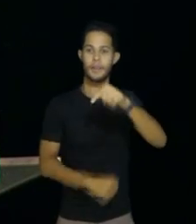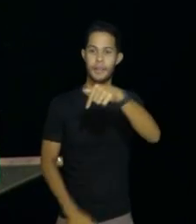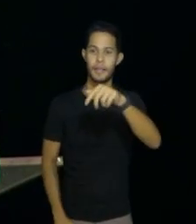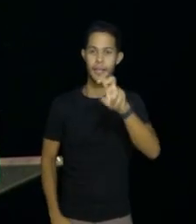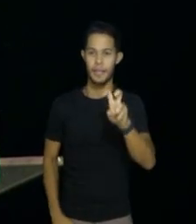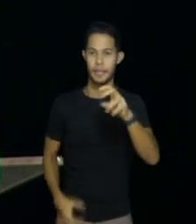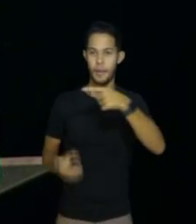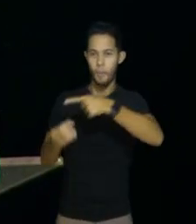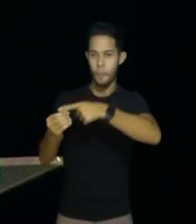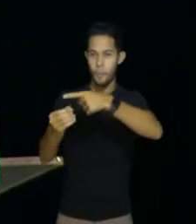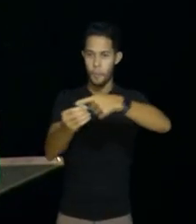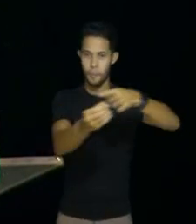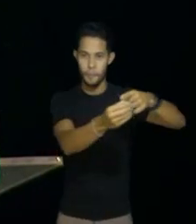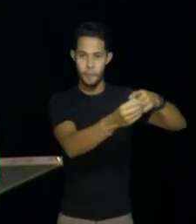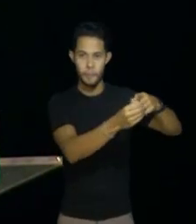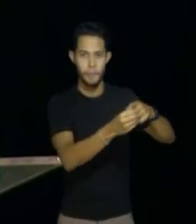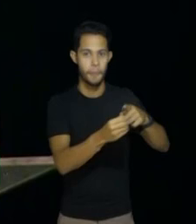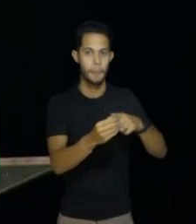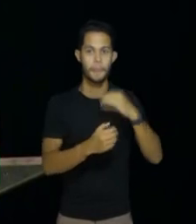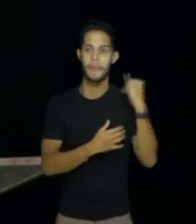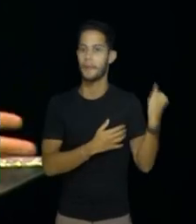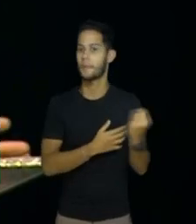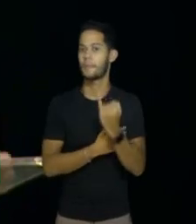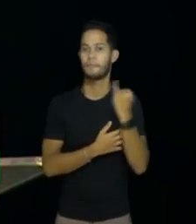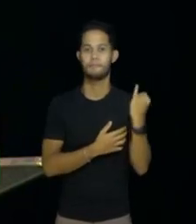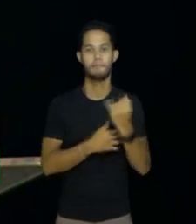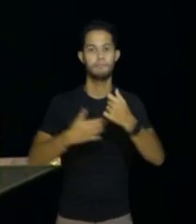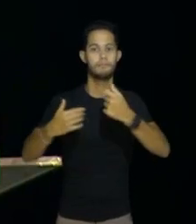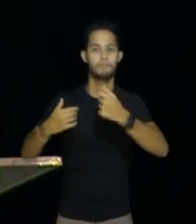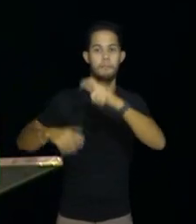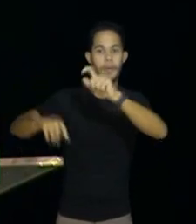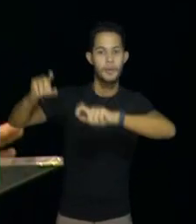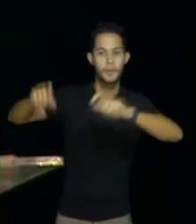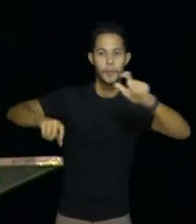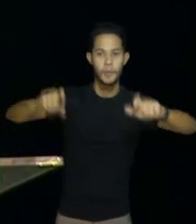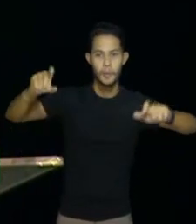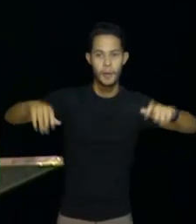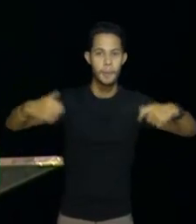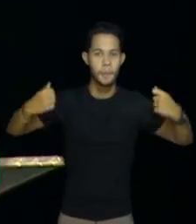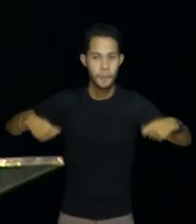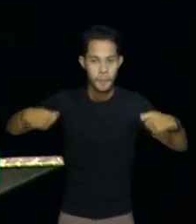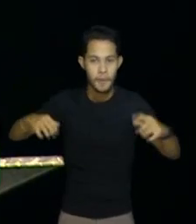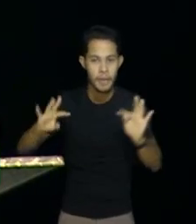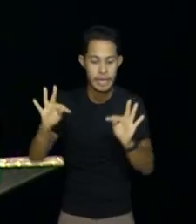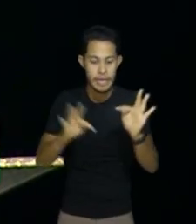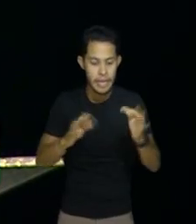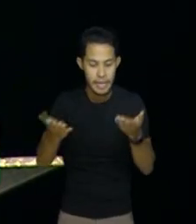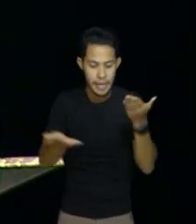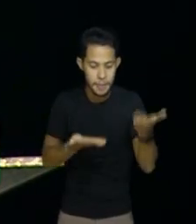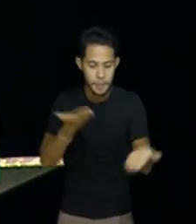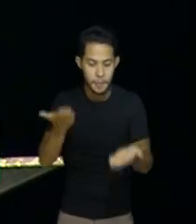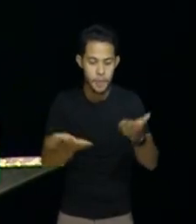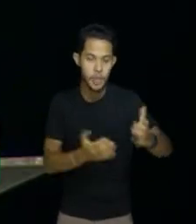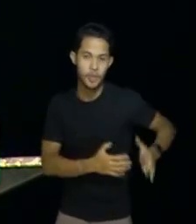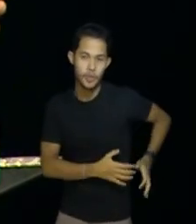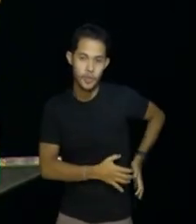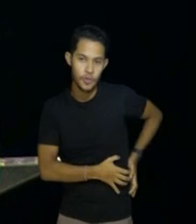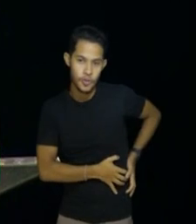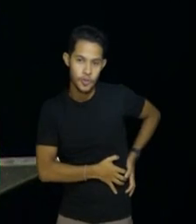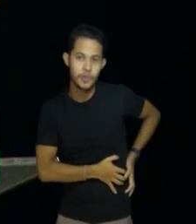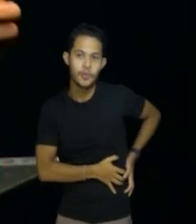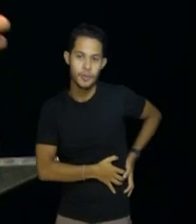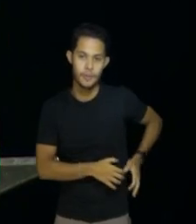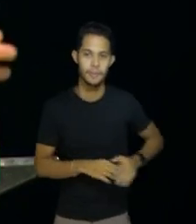verdadeira luz para aqueles que necessitam de tratamento renal. E faço essa referência por ter